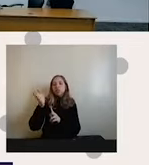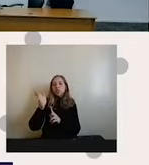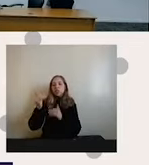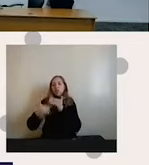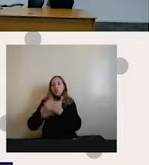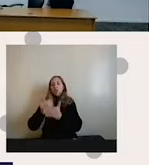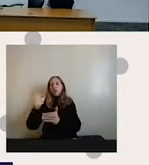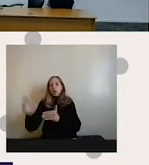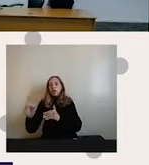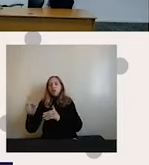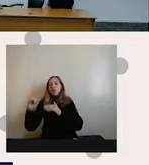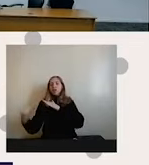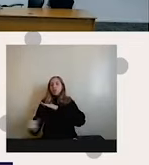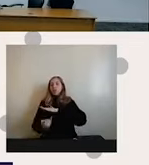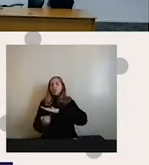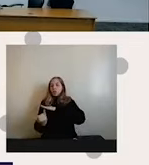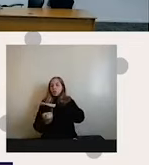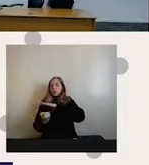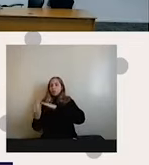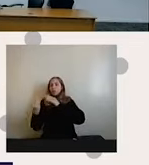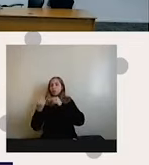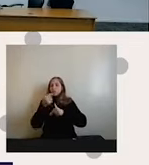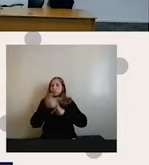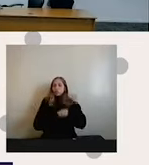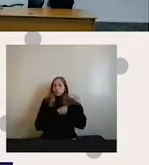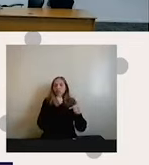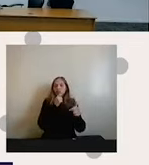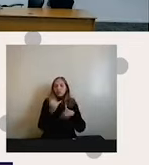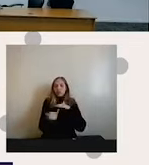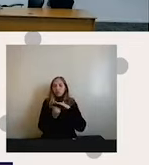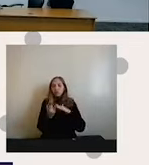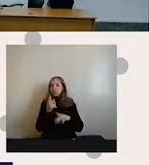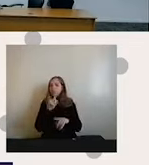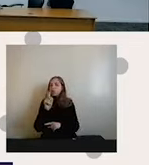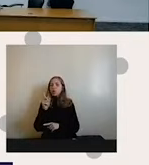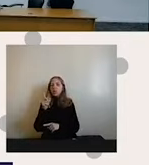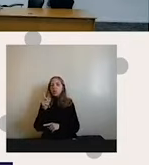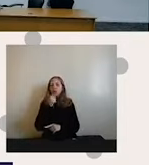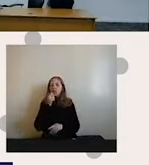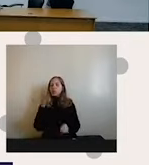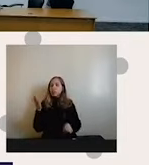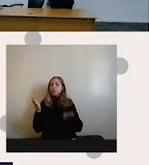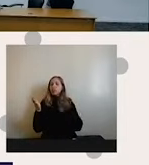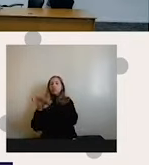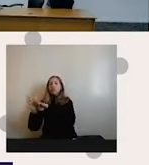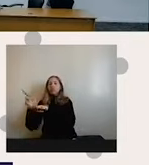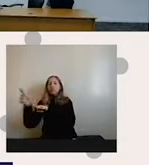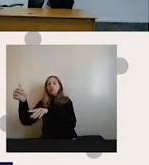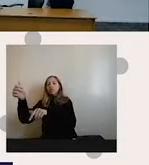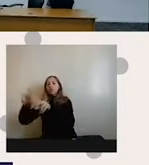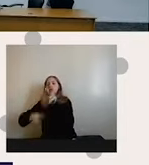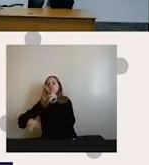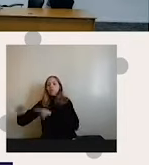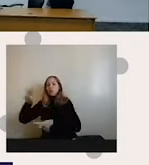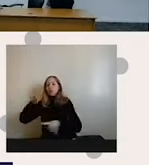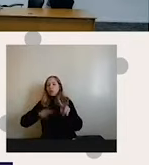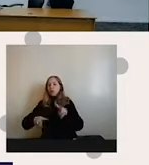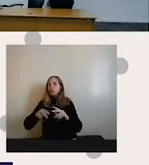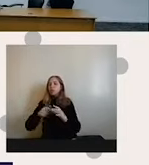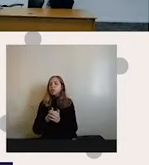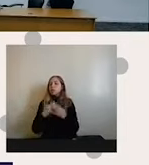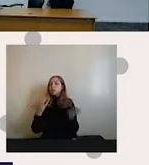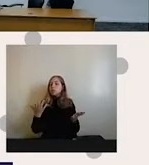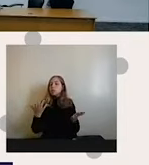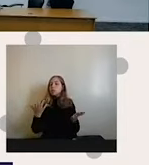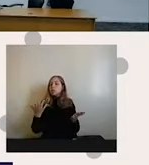temos muitos trabalhadores informais que não vão chegar a ter o nexo avaliado. Então, todos os nossos dados